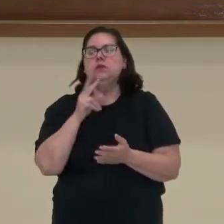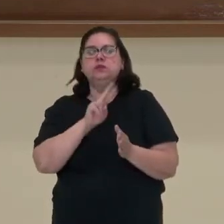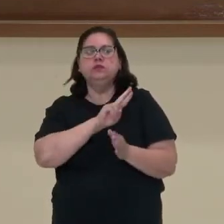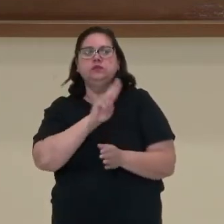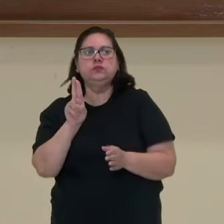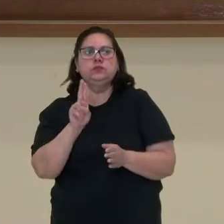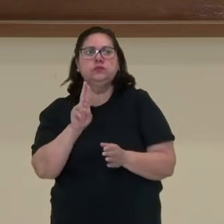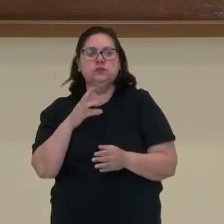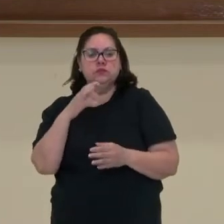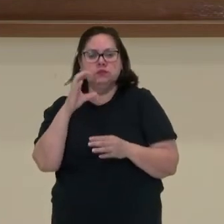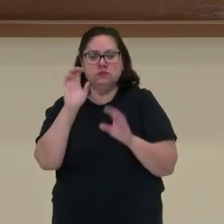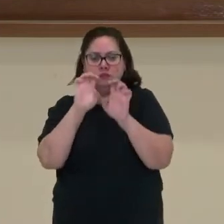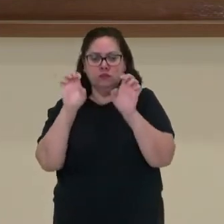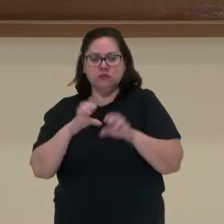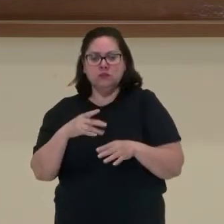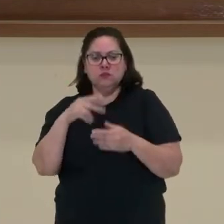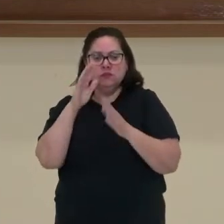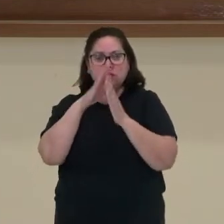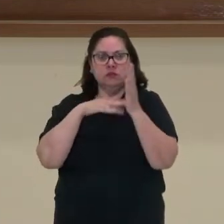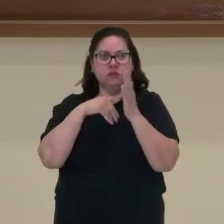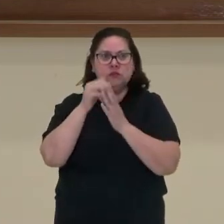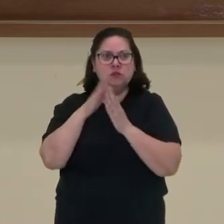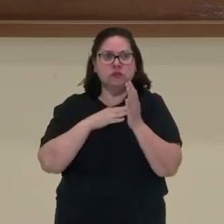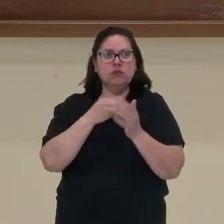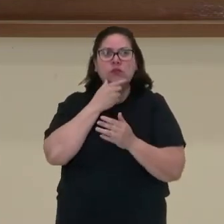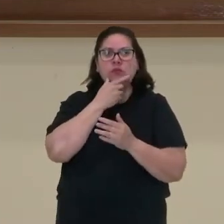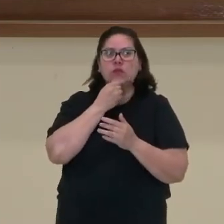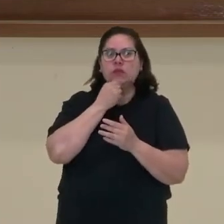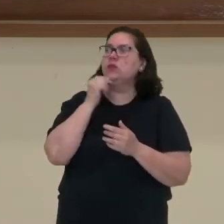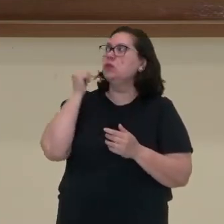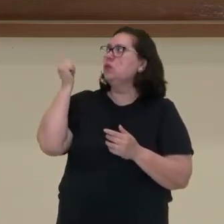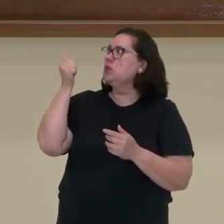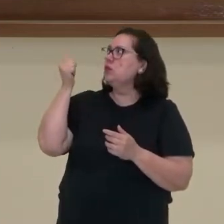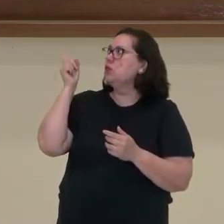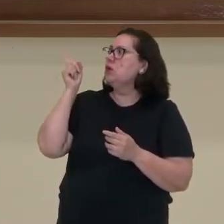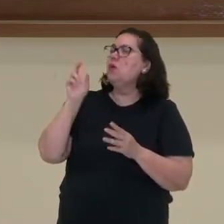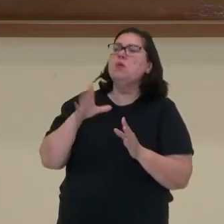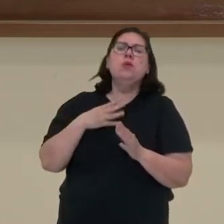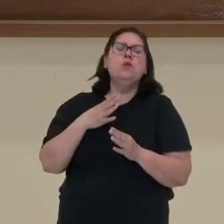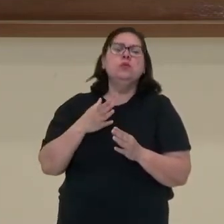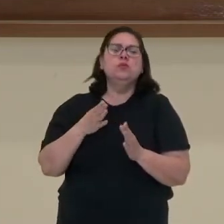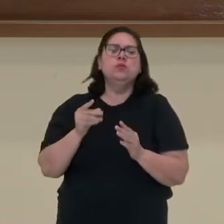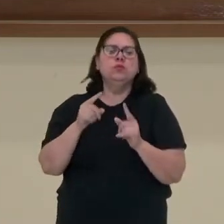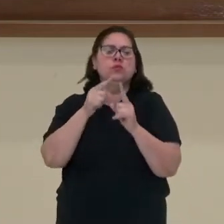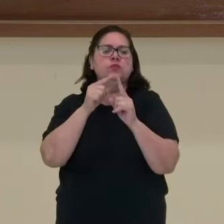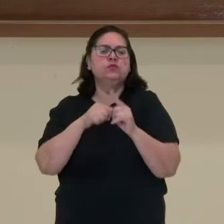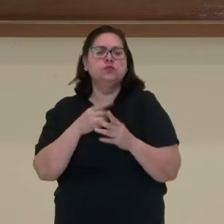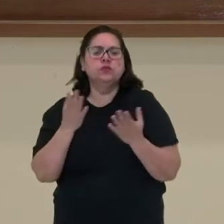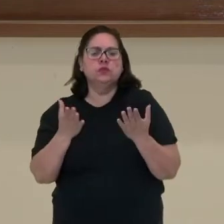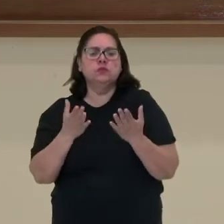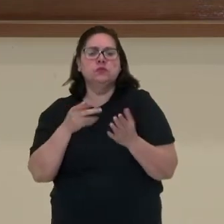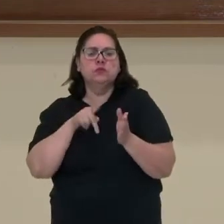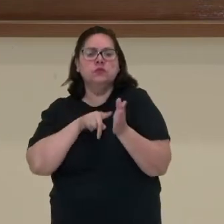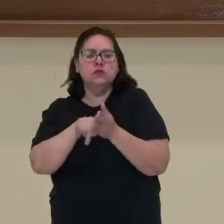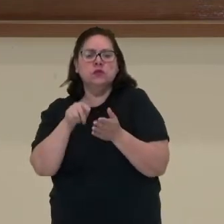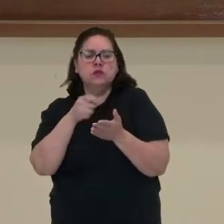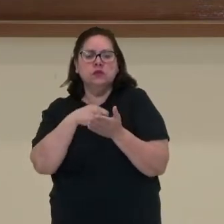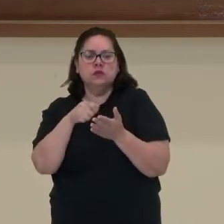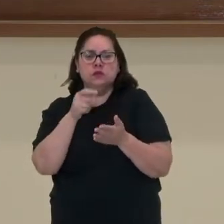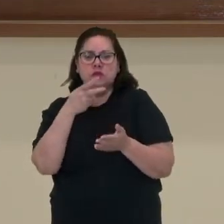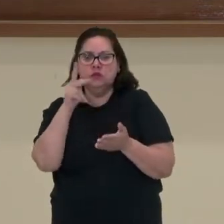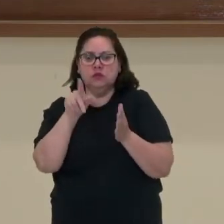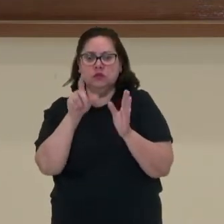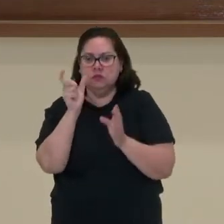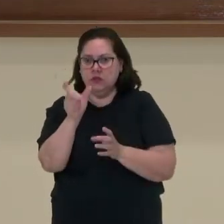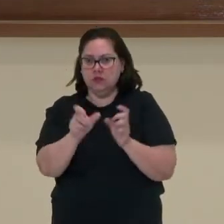de Fernando Botero Ângolo? O que que ele colocou? Qual o estilo dele? Fala para mim que estou aguardando você. Escreve com suas palavras. Até